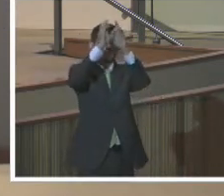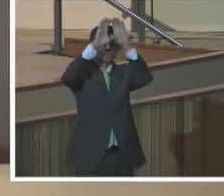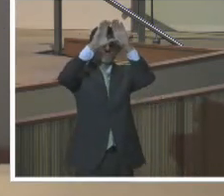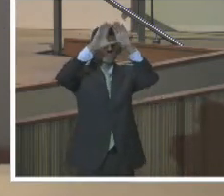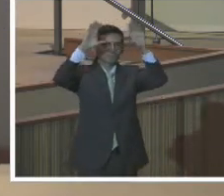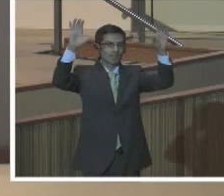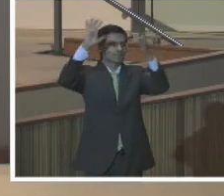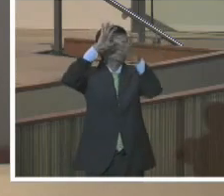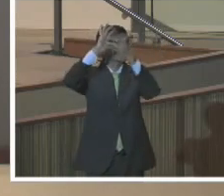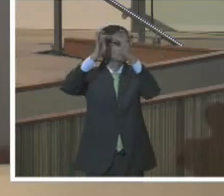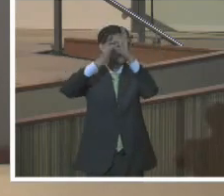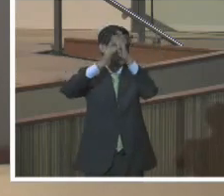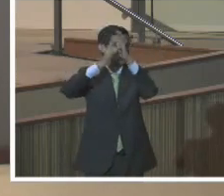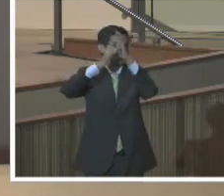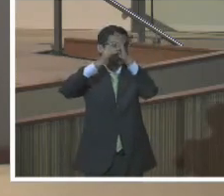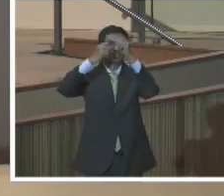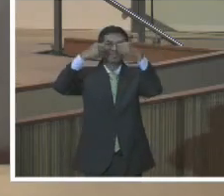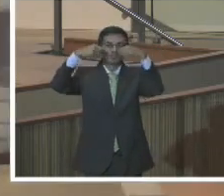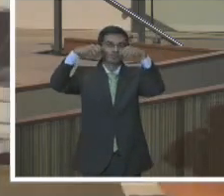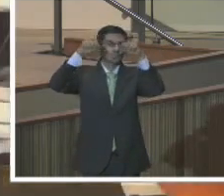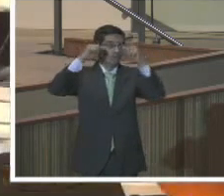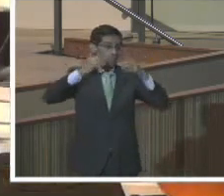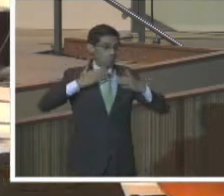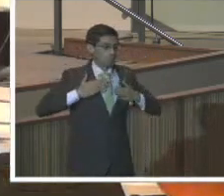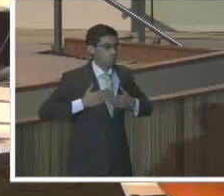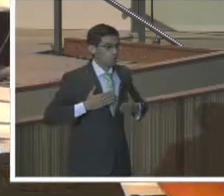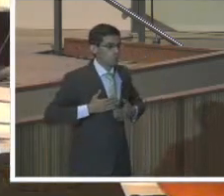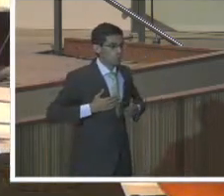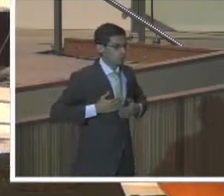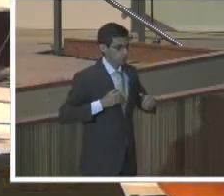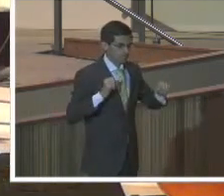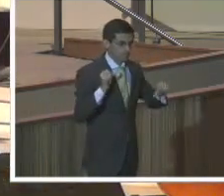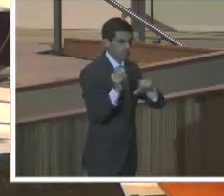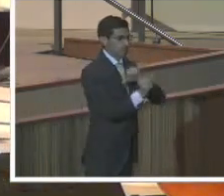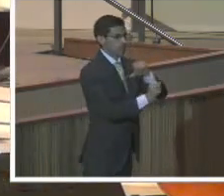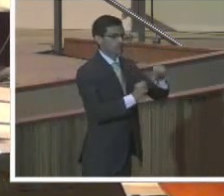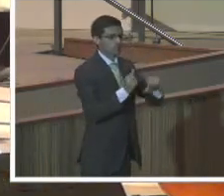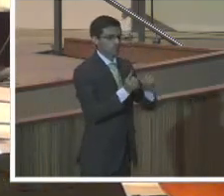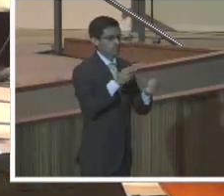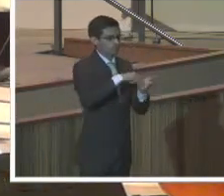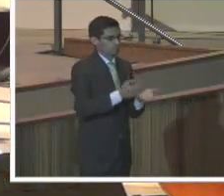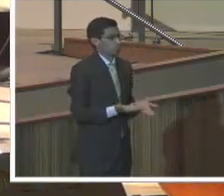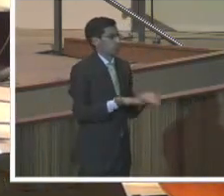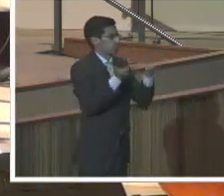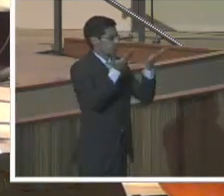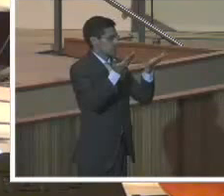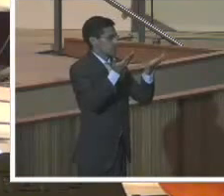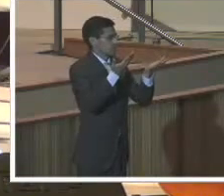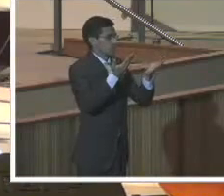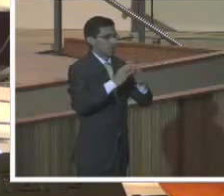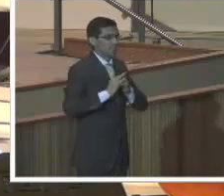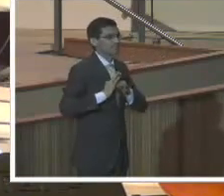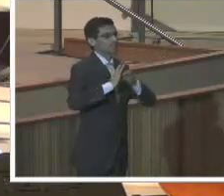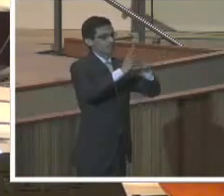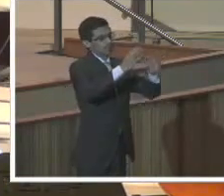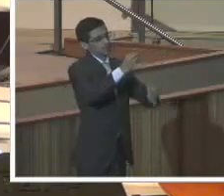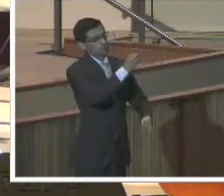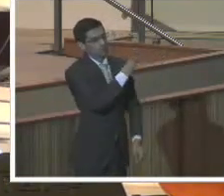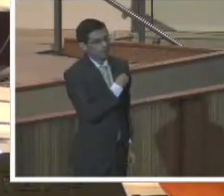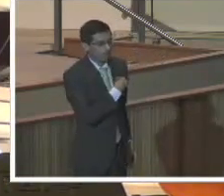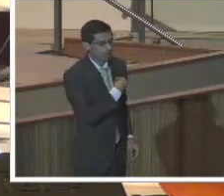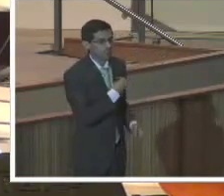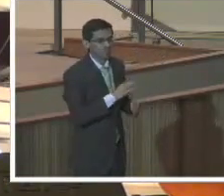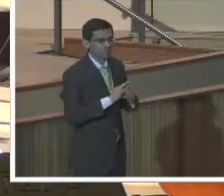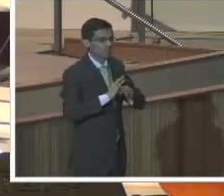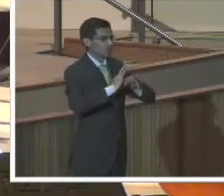Ele nos der o corpo renovado, ressuscitado, e seremos livres de